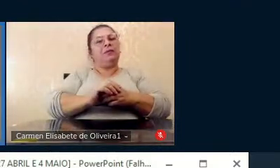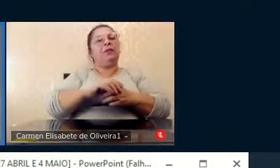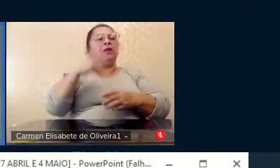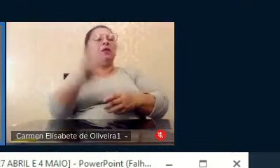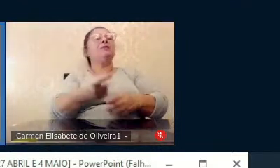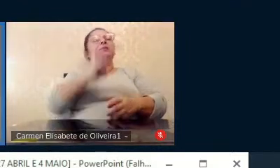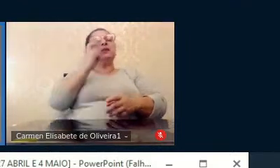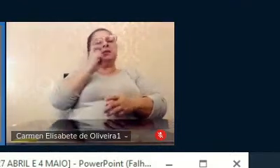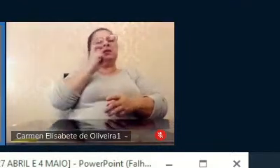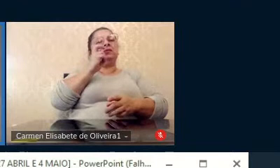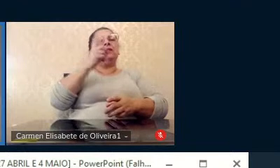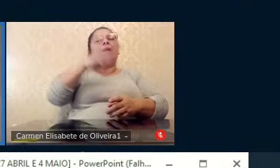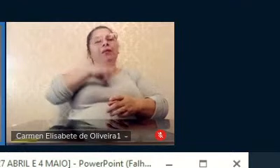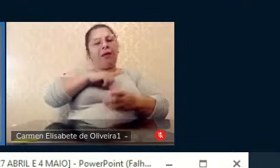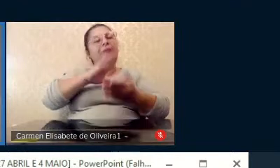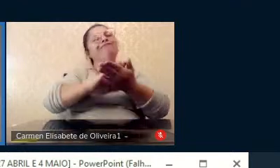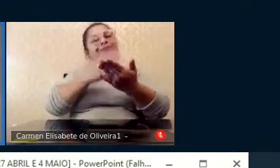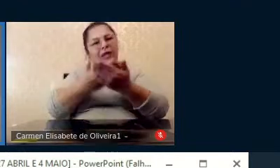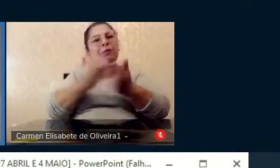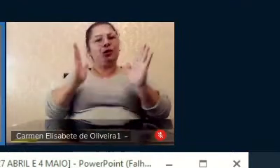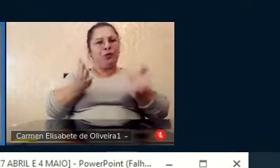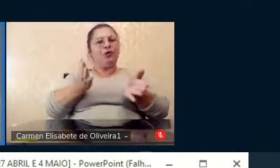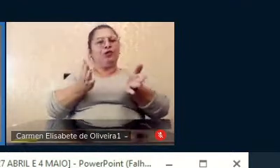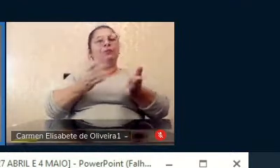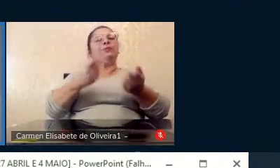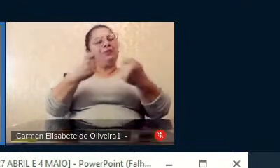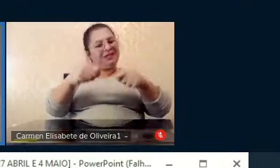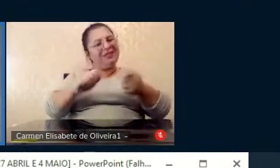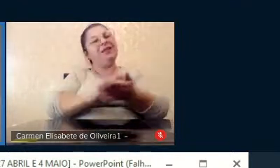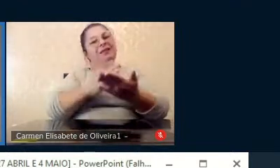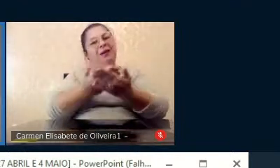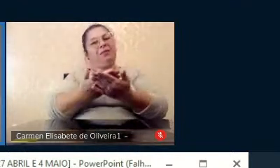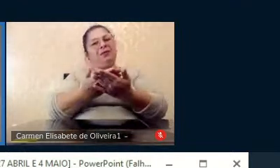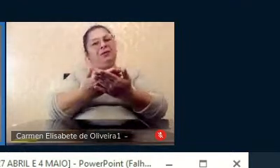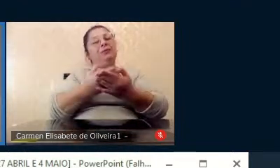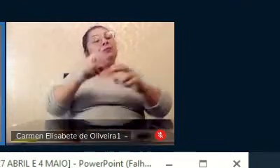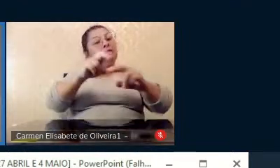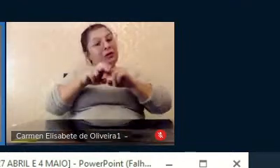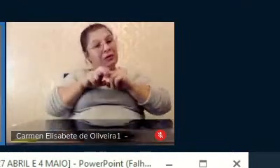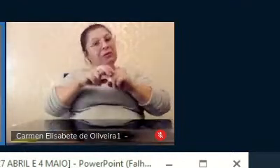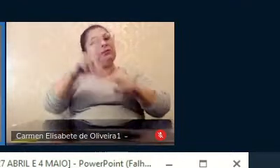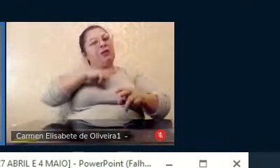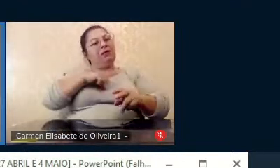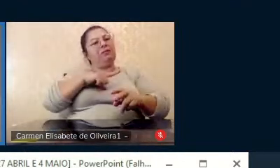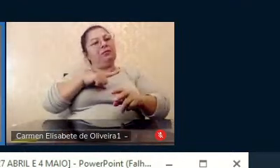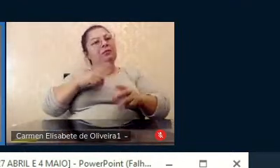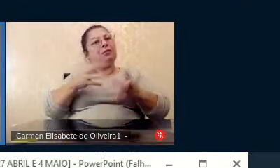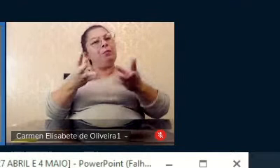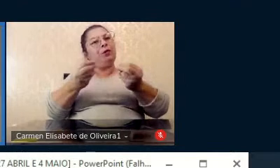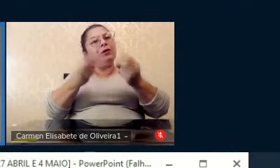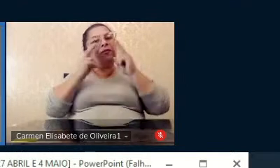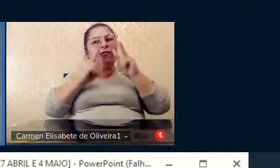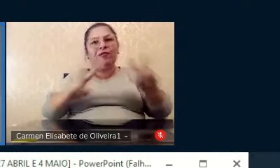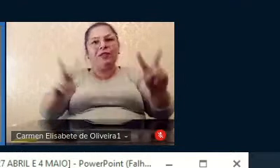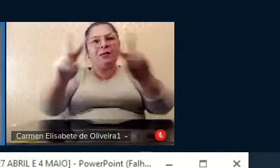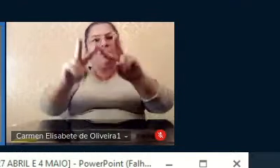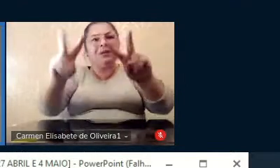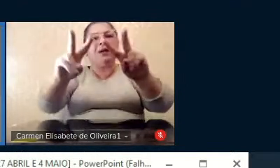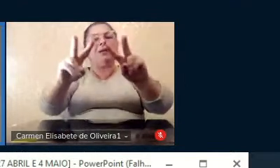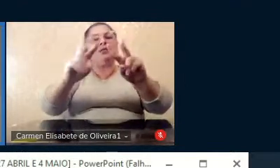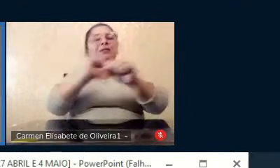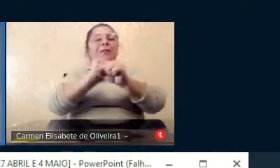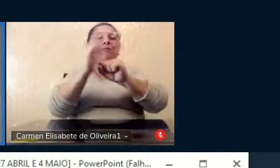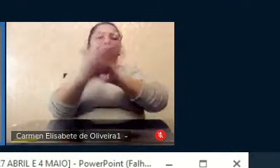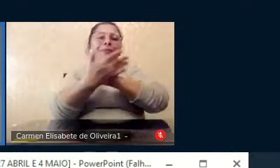a gente vê a presença do intérprete, né? E isso ganhou bastante visibilidade também com a